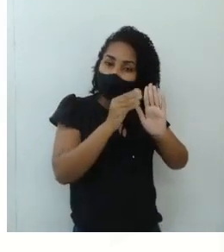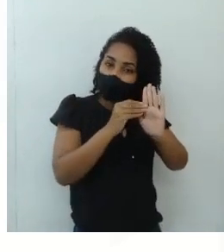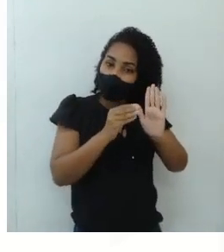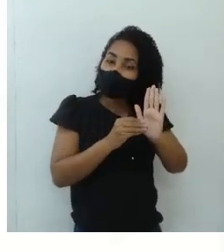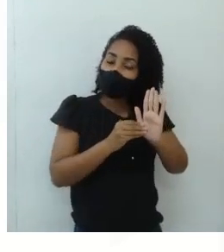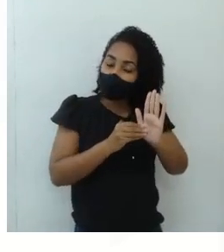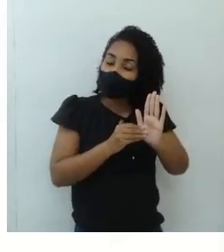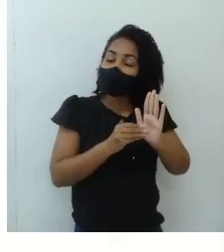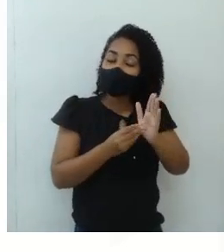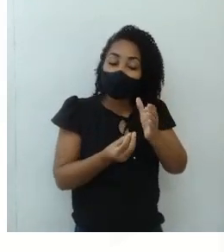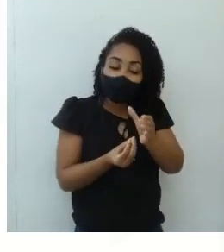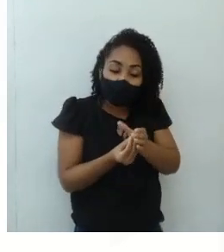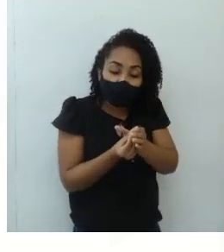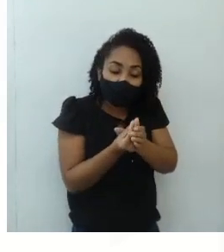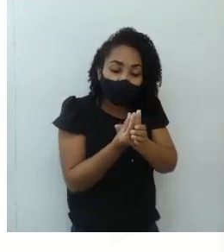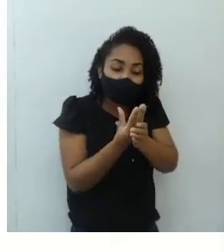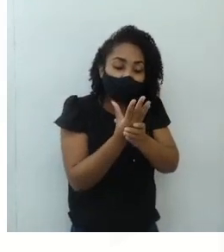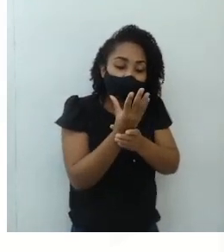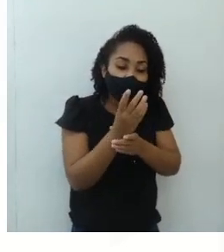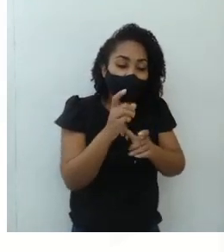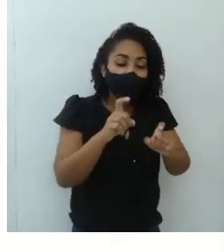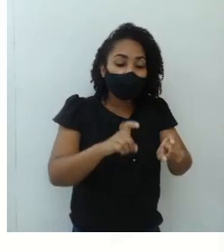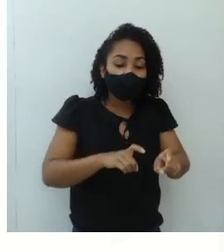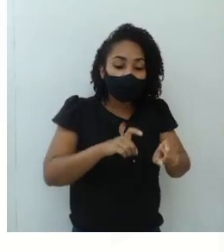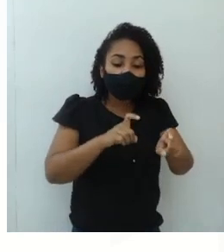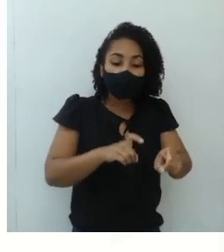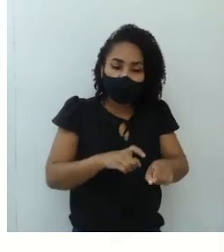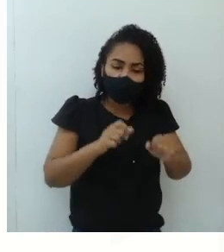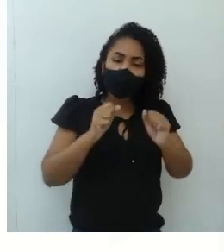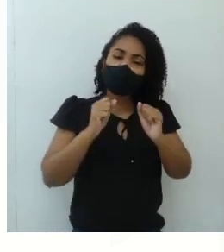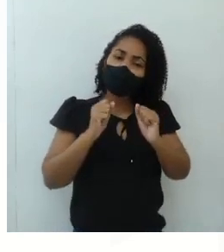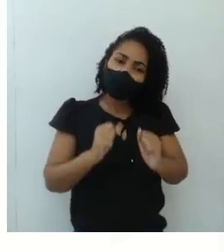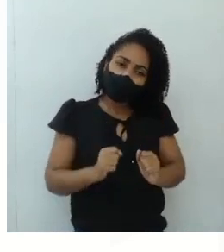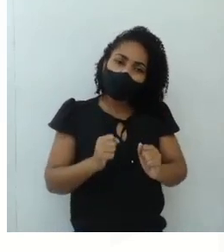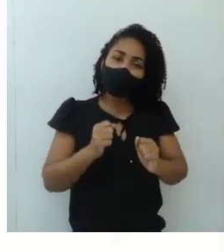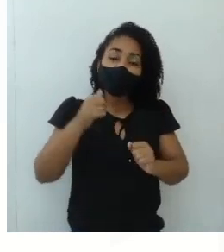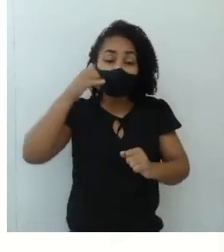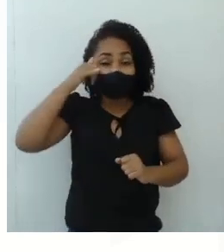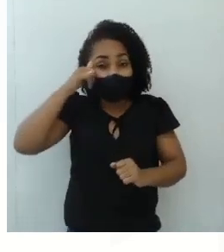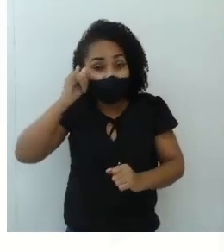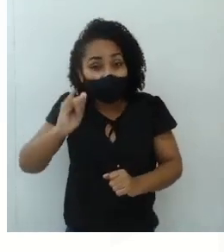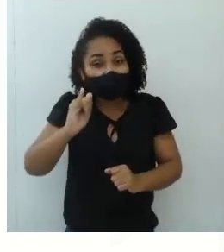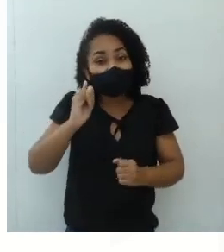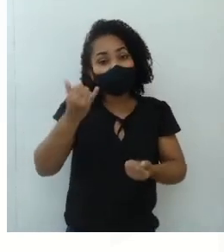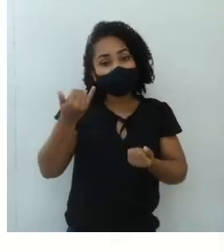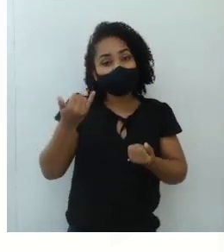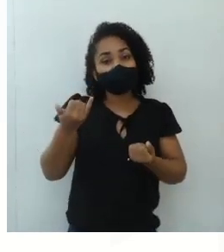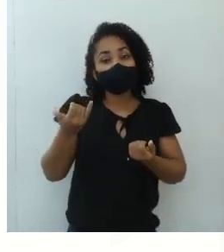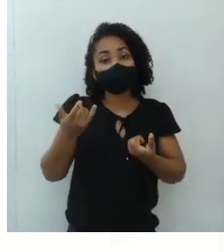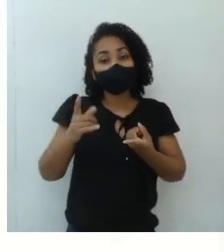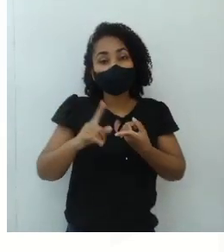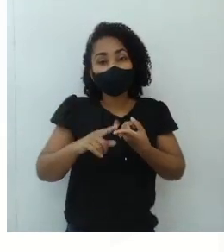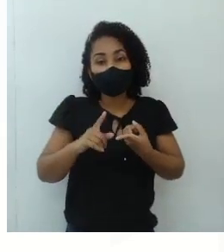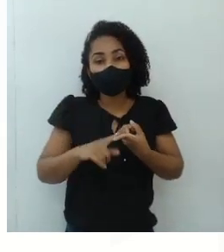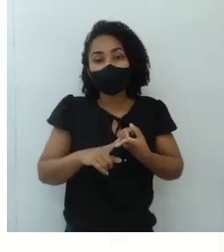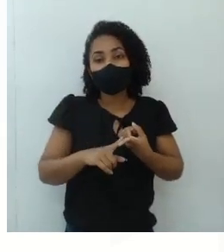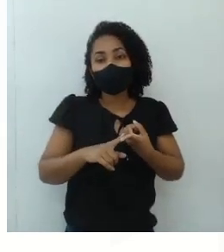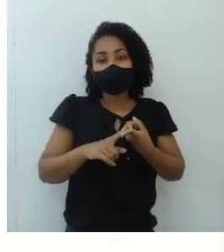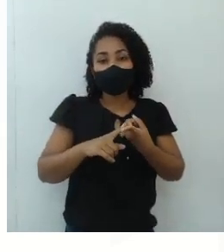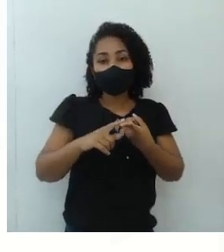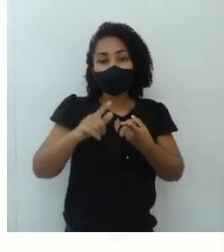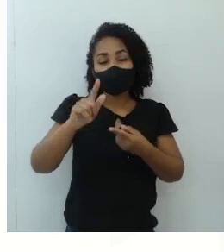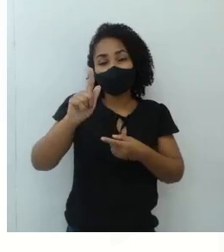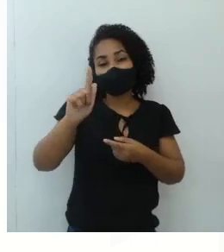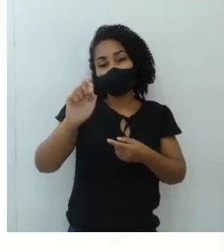a colheita de lavoura, que também pode prevenir contra a chegada de geadas